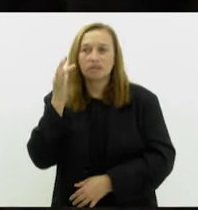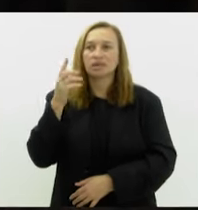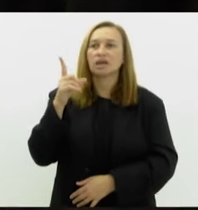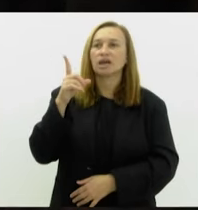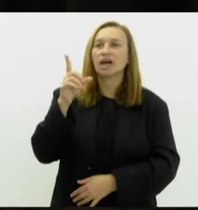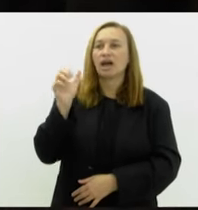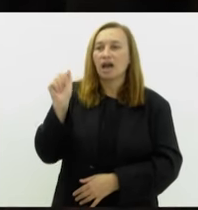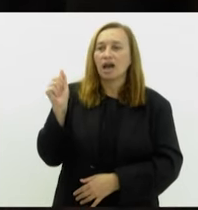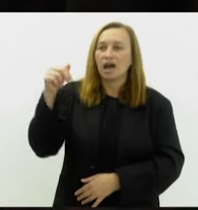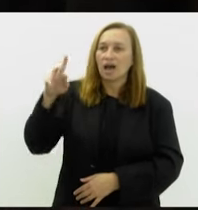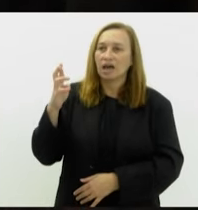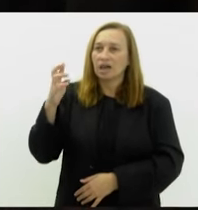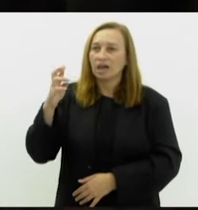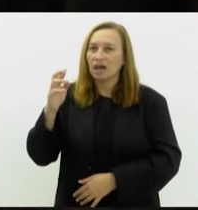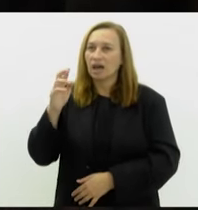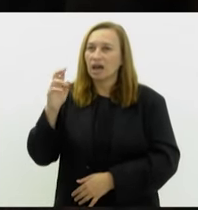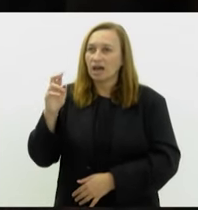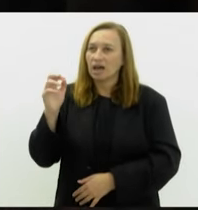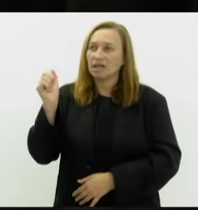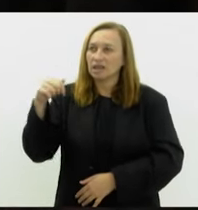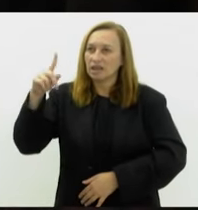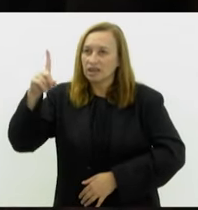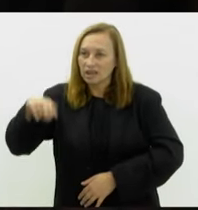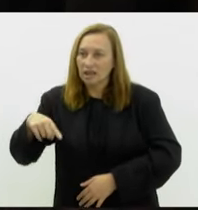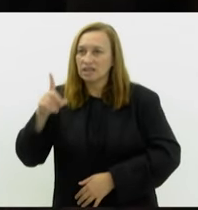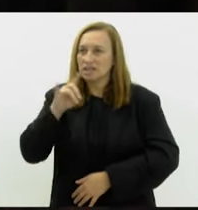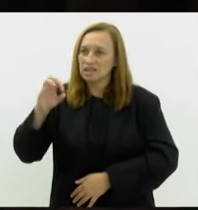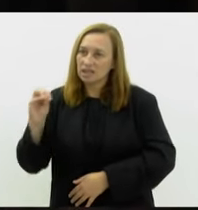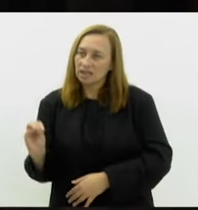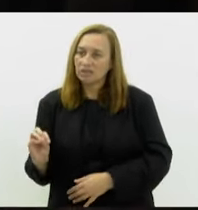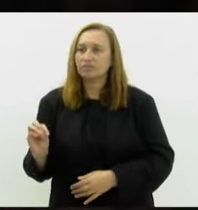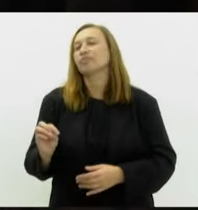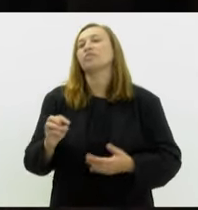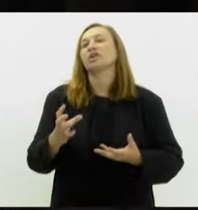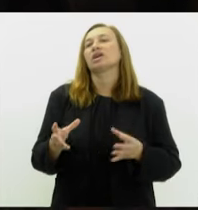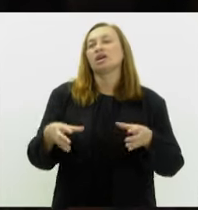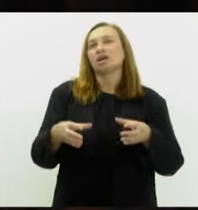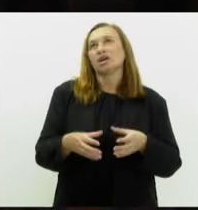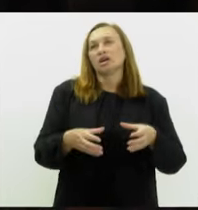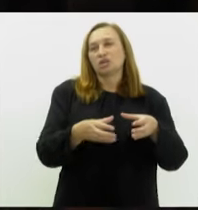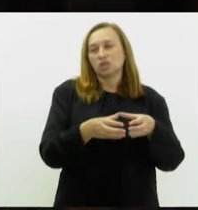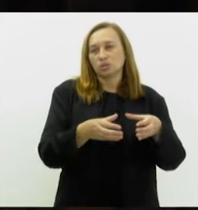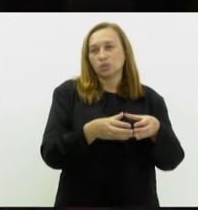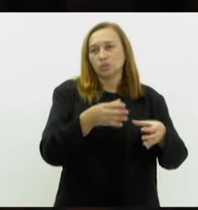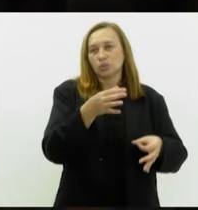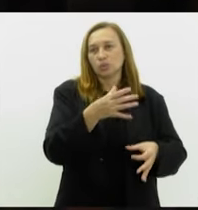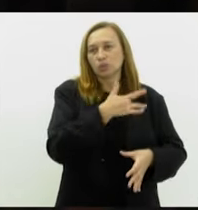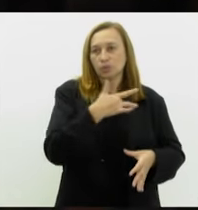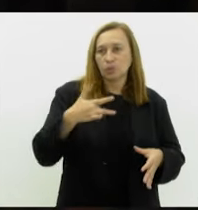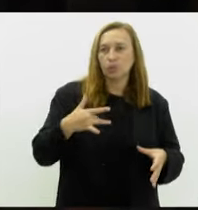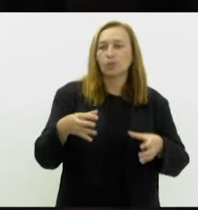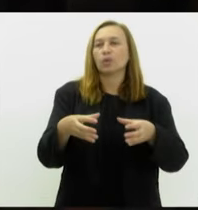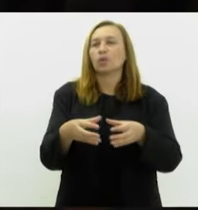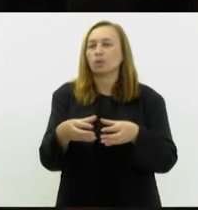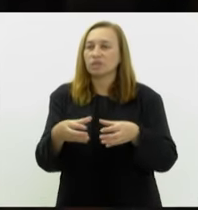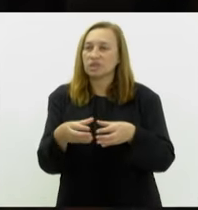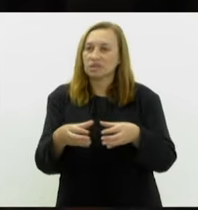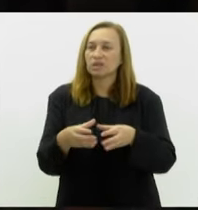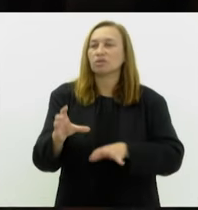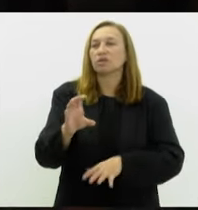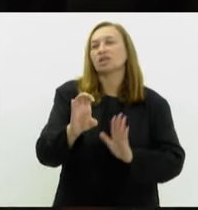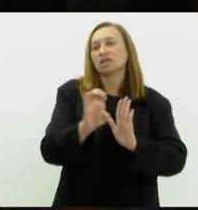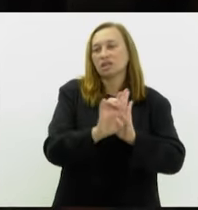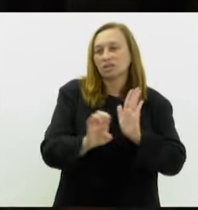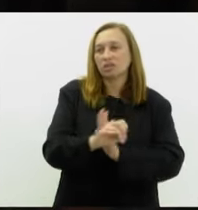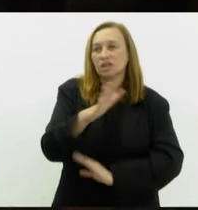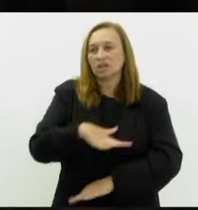de pareceres das comissões, Constituição e Justiça, de Saúde, Assunto da Criança, Adolescente e do Idoso, Ciência e Tecnologia, de Educação, de